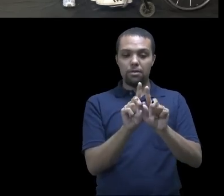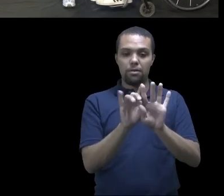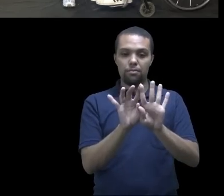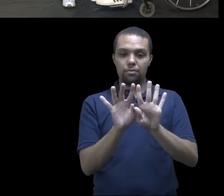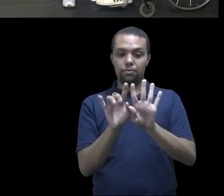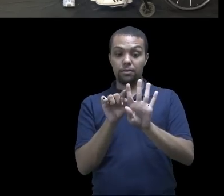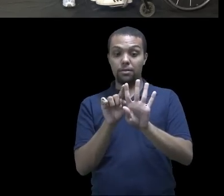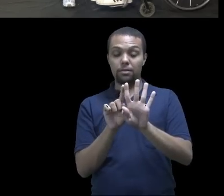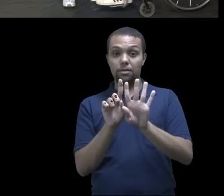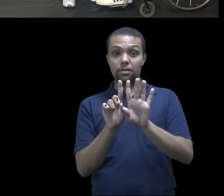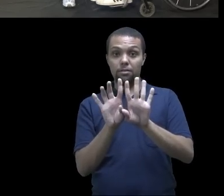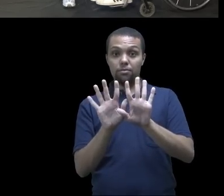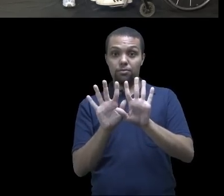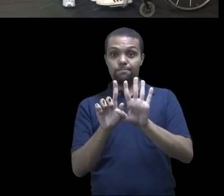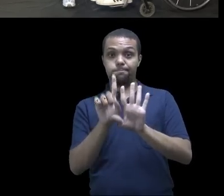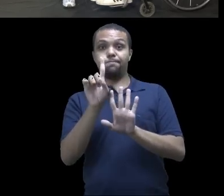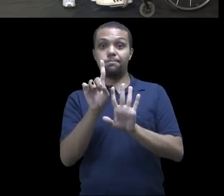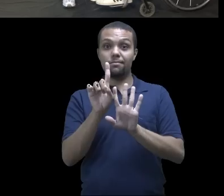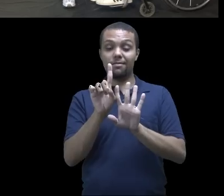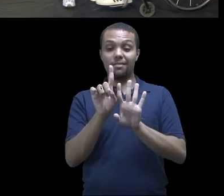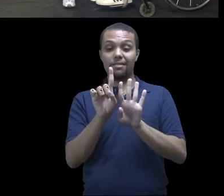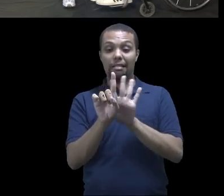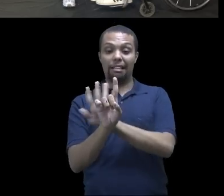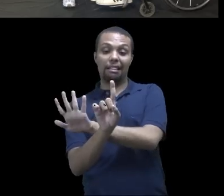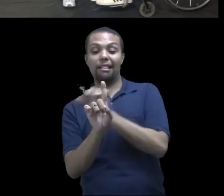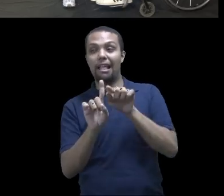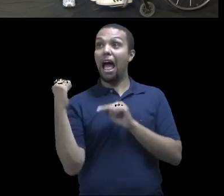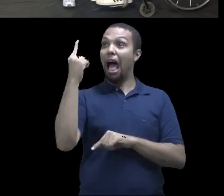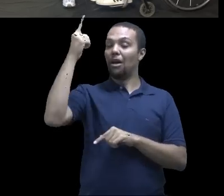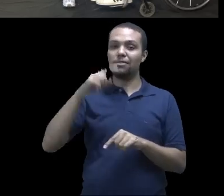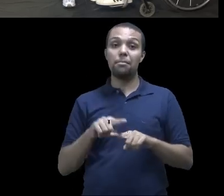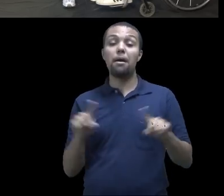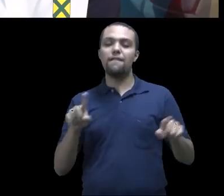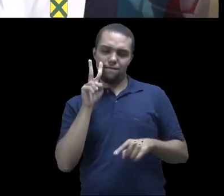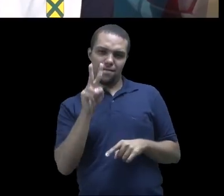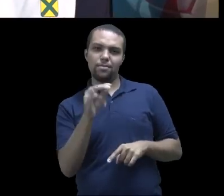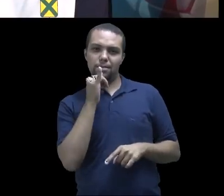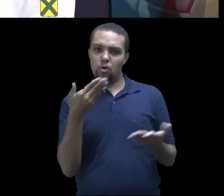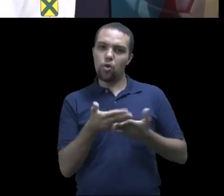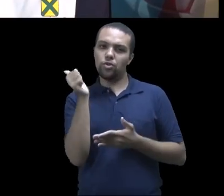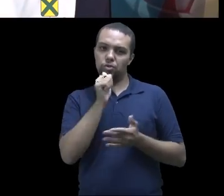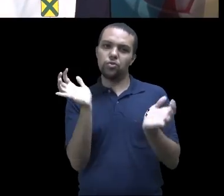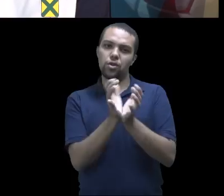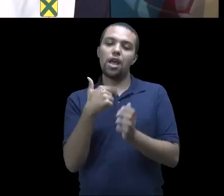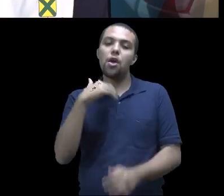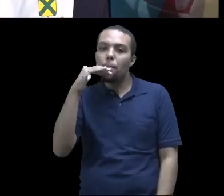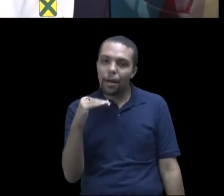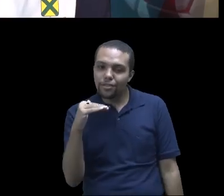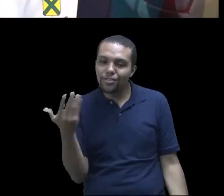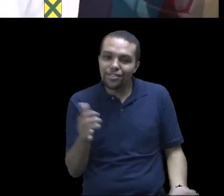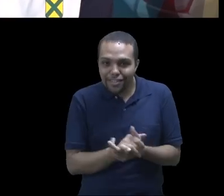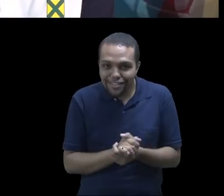ser jogadora de basquete? Como isso, que é? Eu era uma das mais altas da turma. Uhum. Mas se você me vê no meio das meninas agora, eu